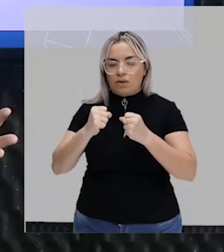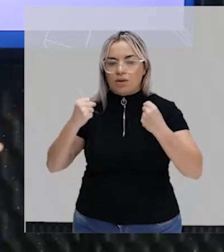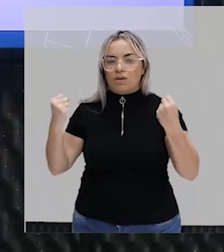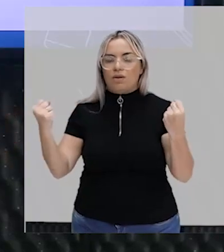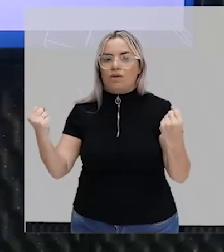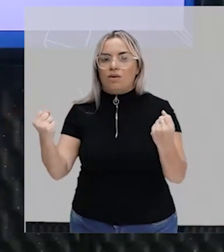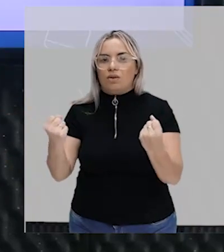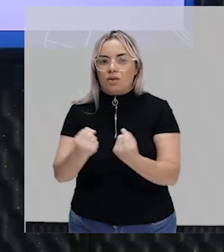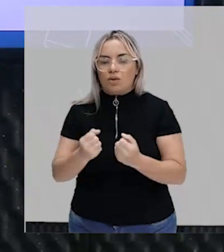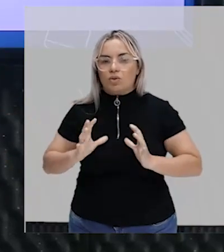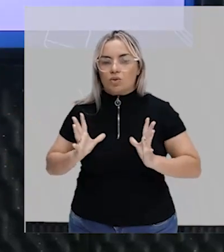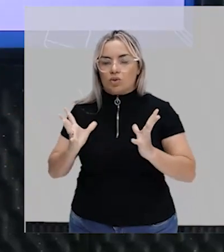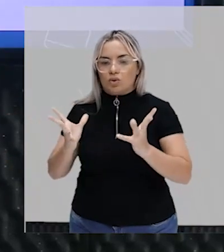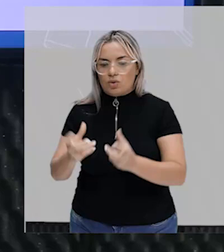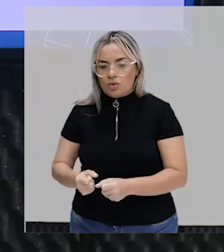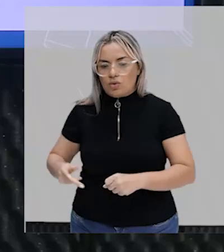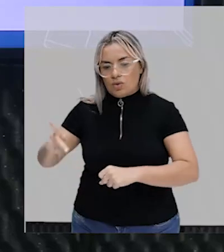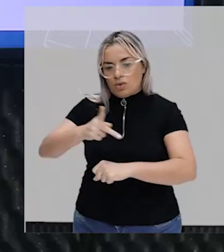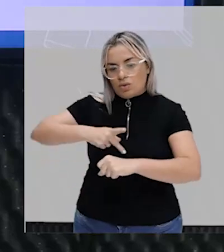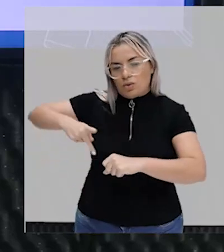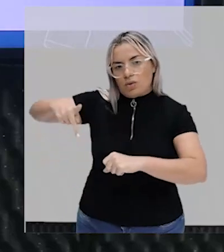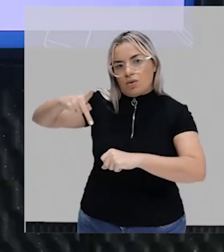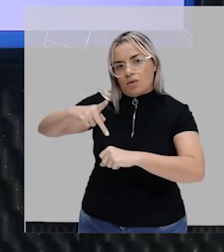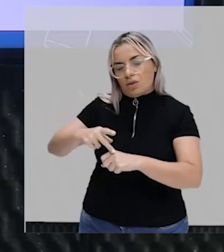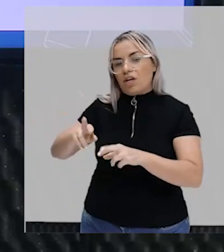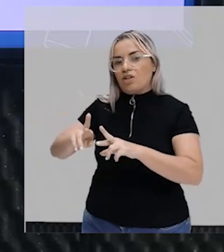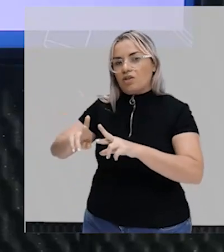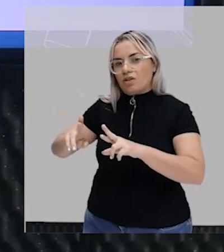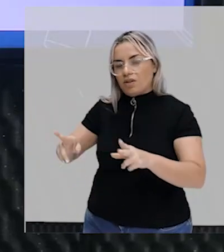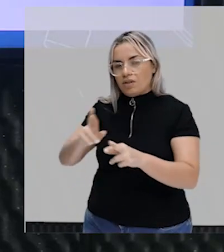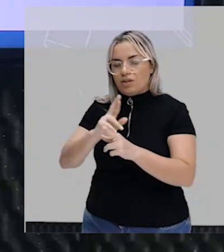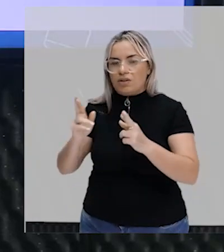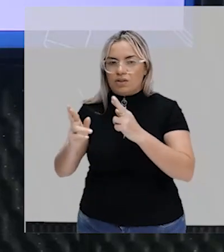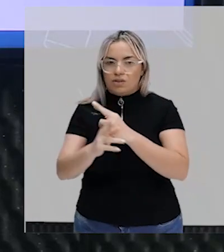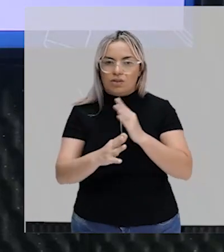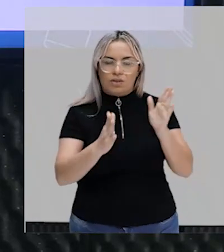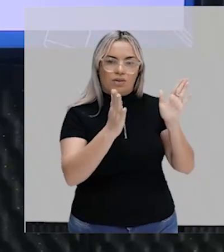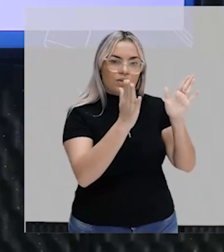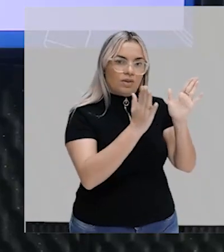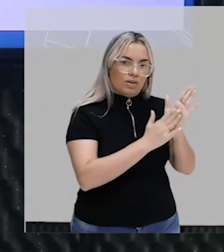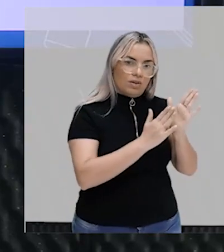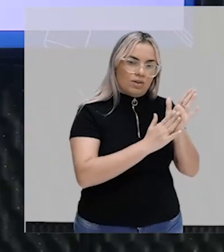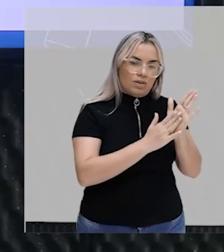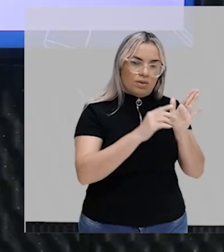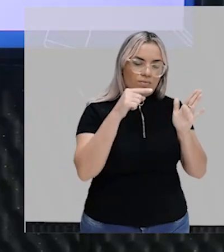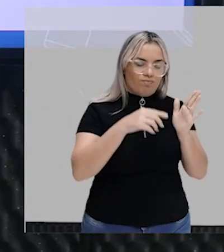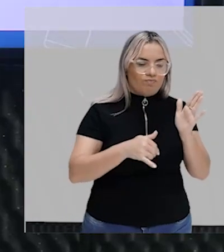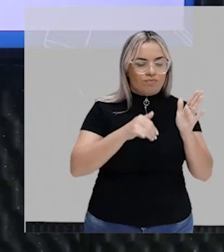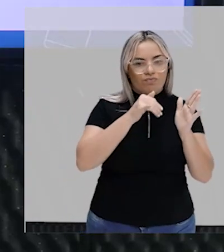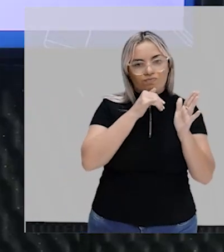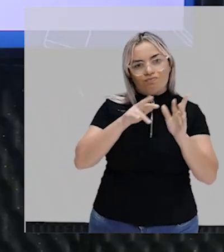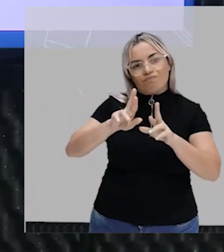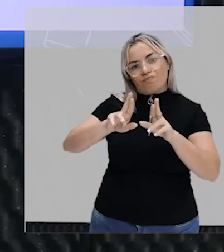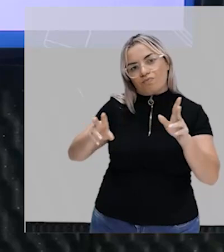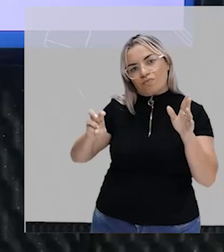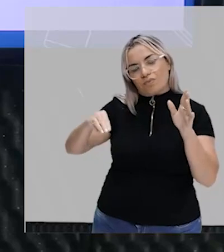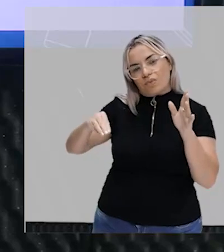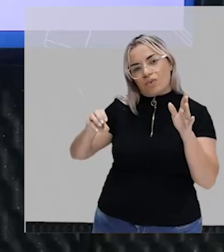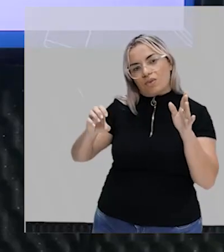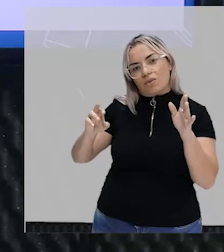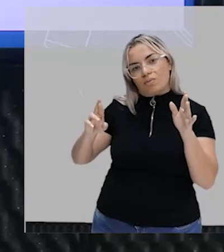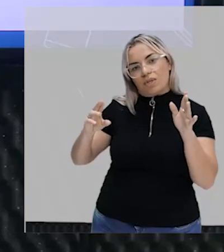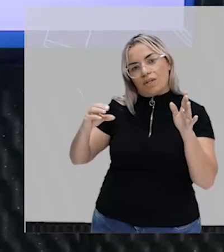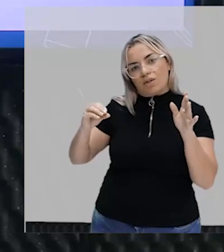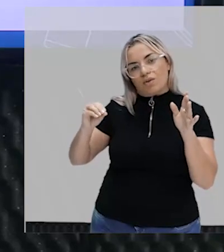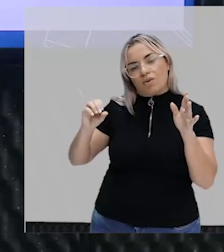diferencial, tá certo, em relação da União Europeia em relação a outros acordos econômicos, como por exemplo o Mercosul, como por exemplo o NAFTA, tá certo, que hoje tem um